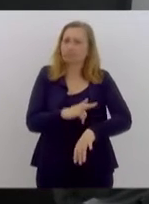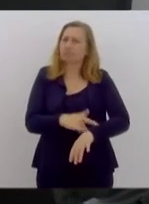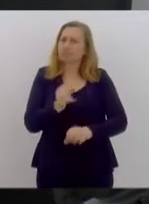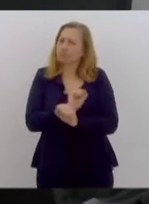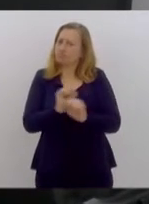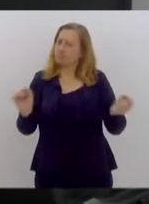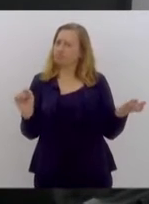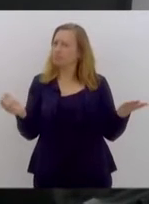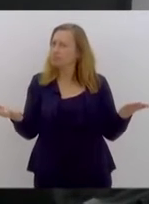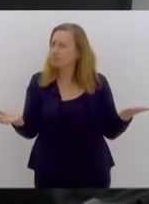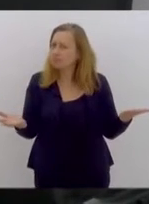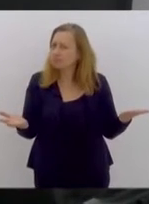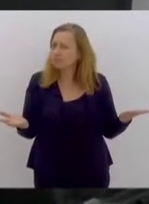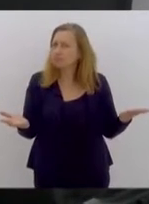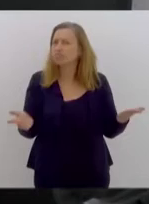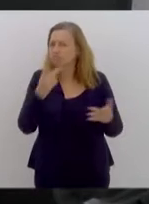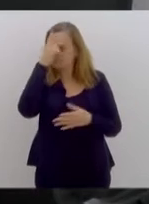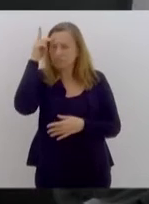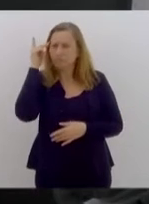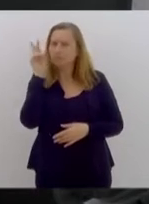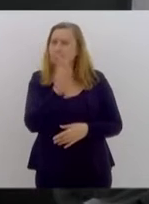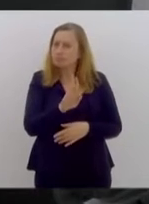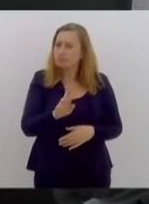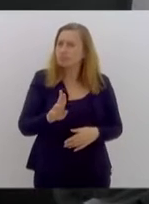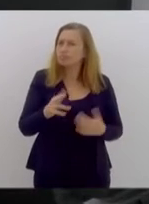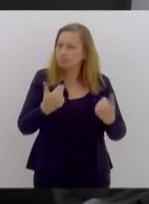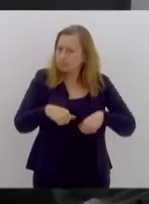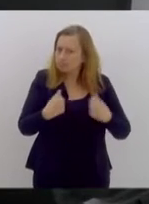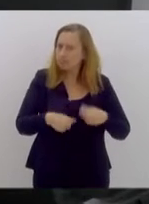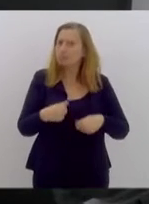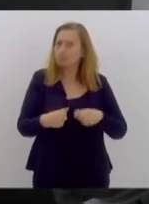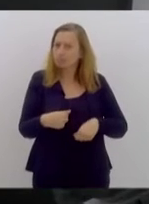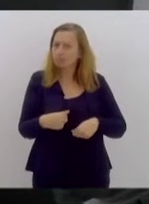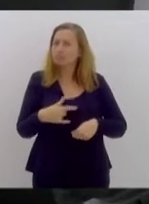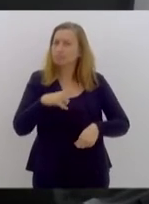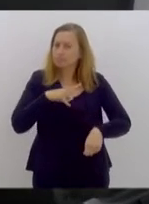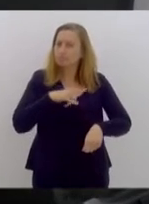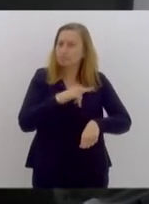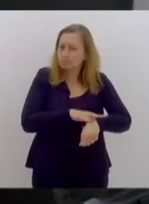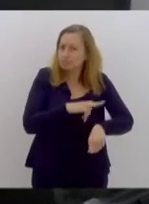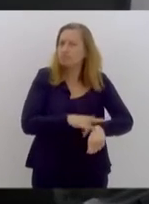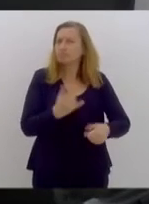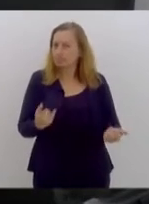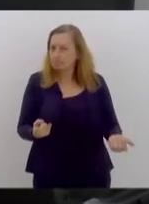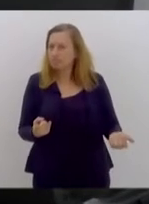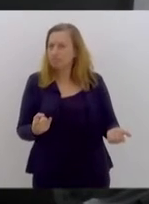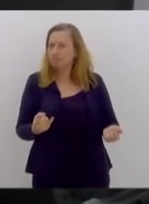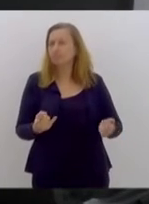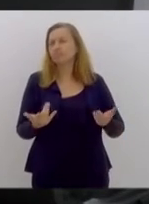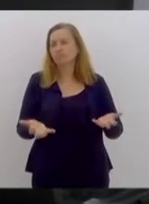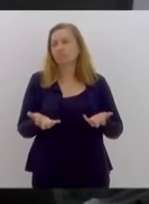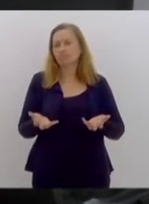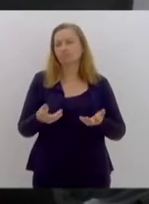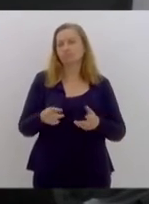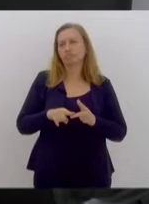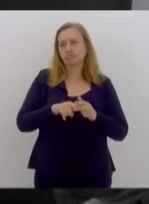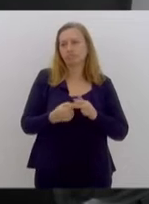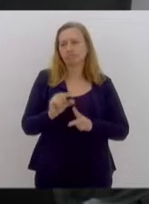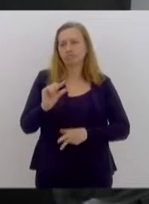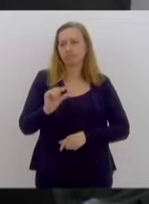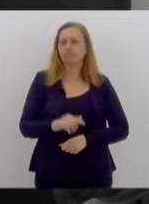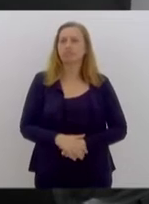trem né ele precisa ter acesso a um banheiro e não tem banheiro nas estações então eu quis fazer essa alteração